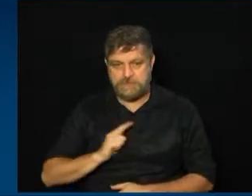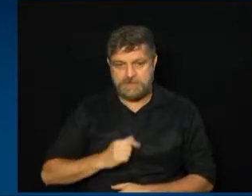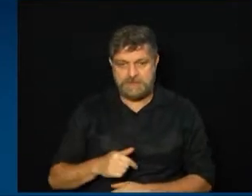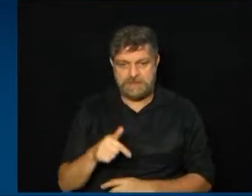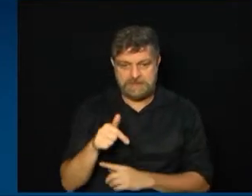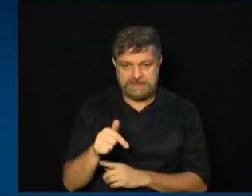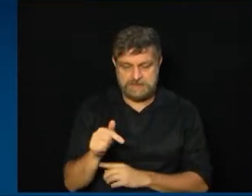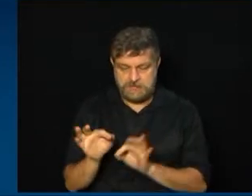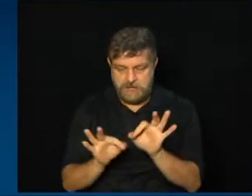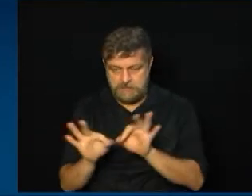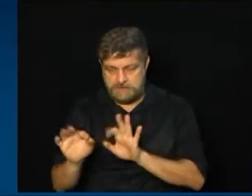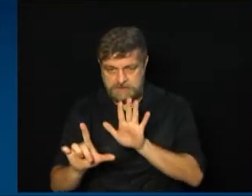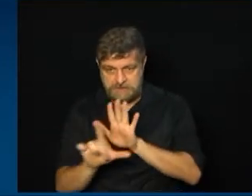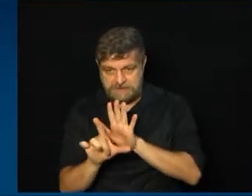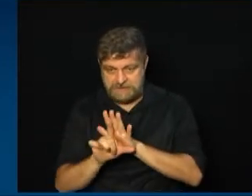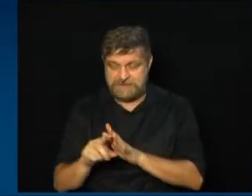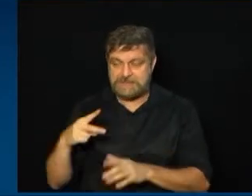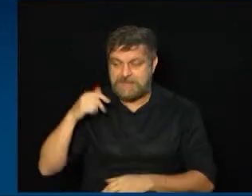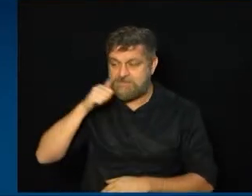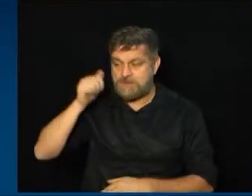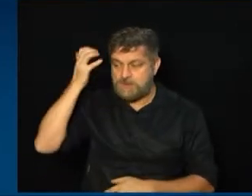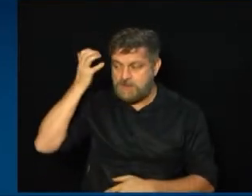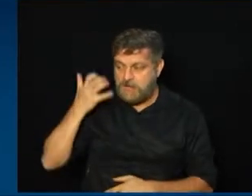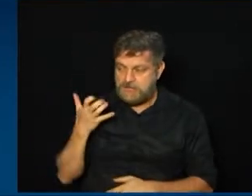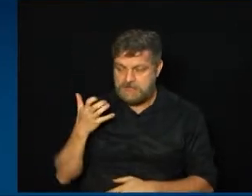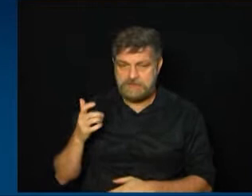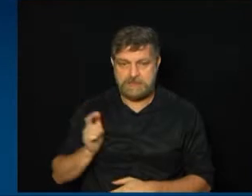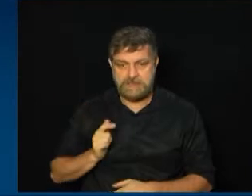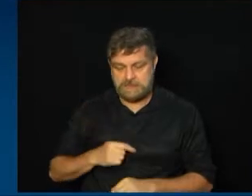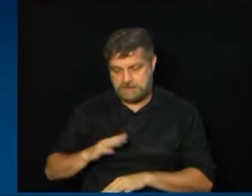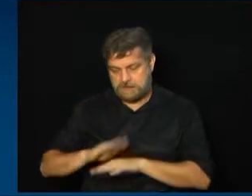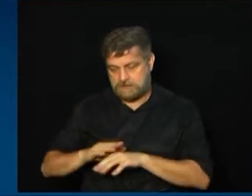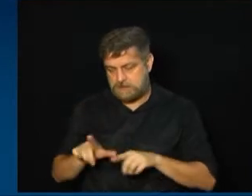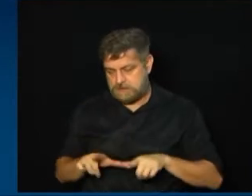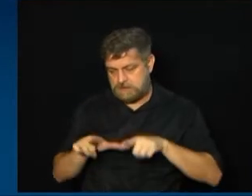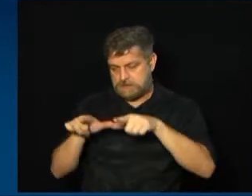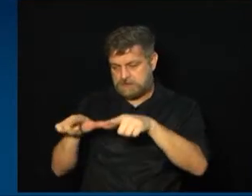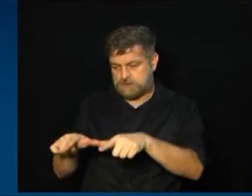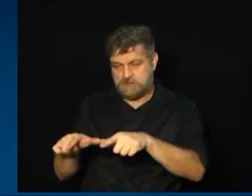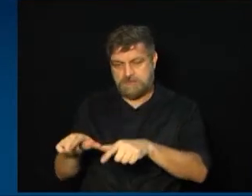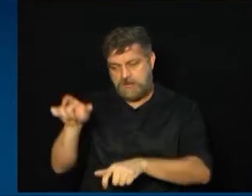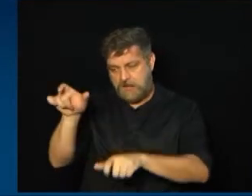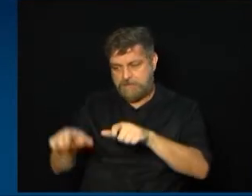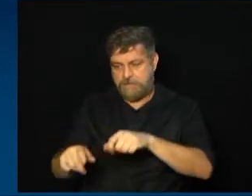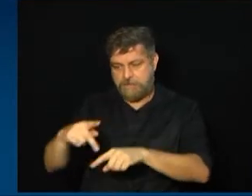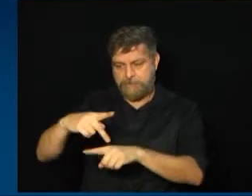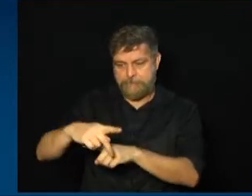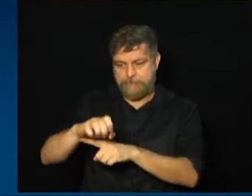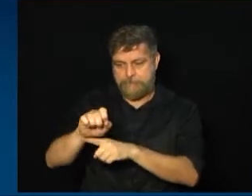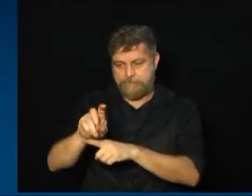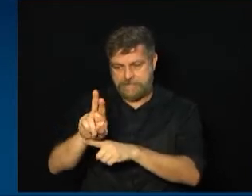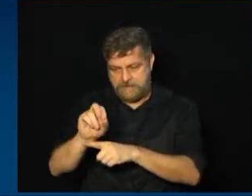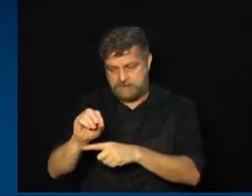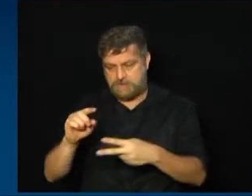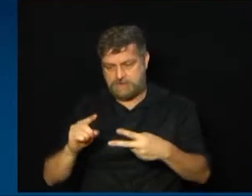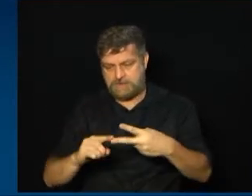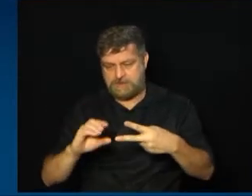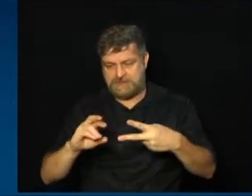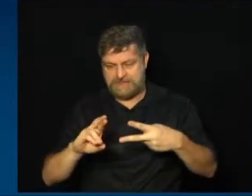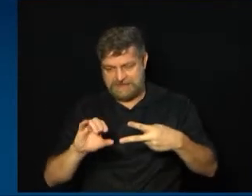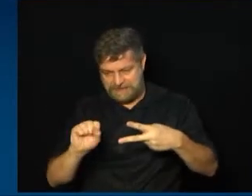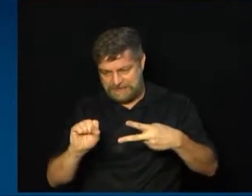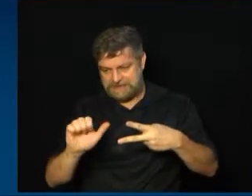decreto legislativo da vereadora Guida Calisto, que concede diplomas a Pedro de Paula e a Cristiane Dias da